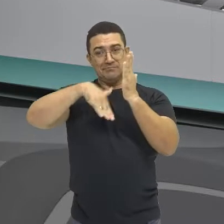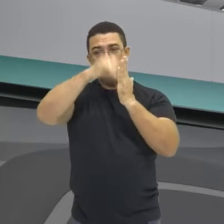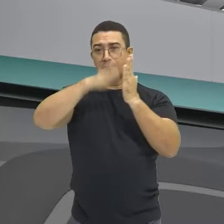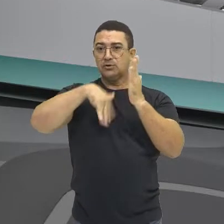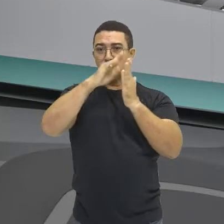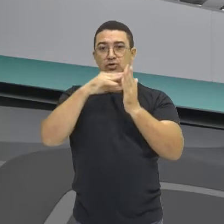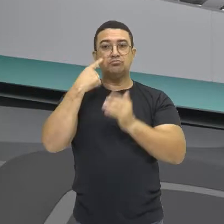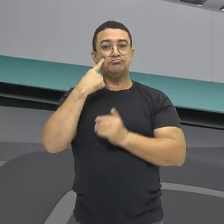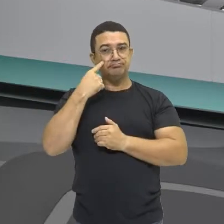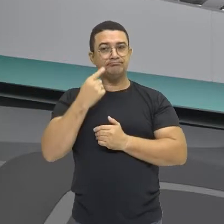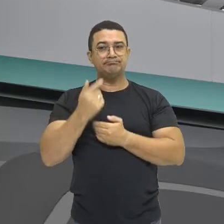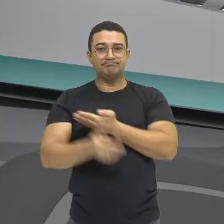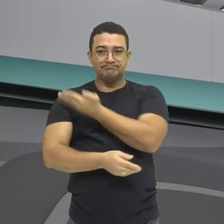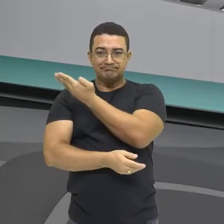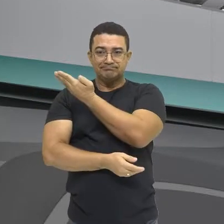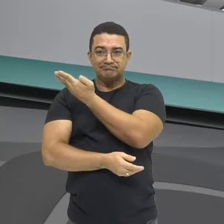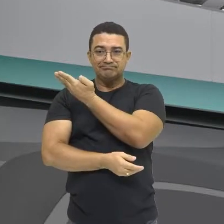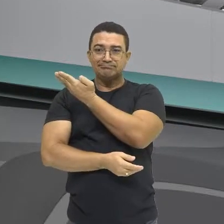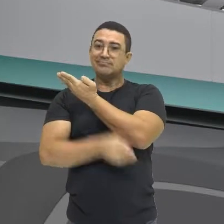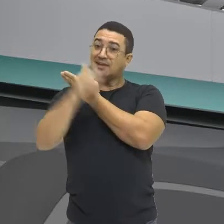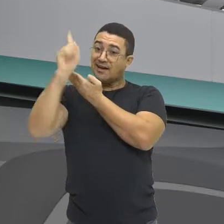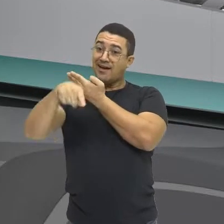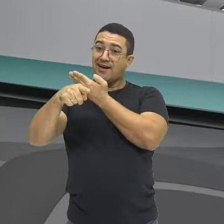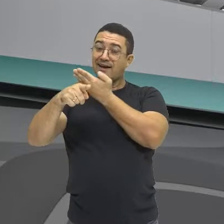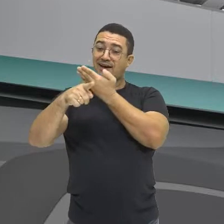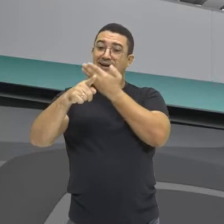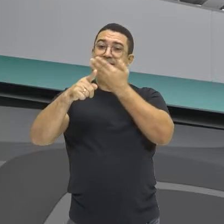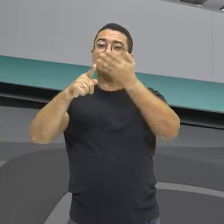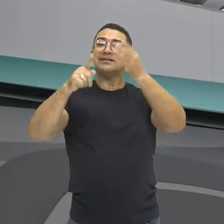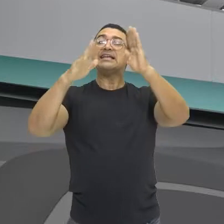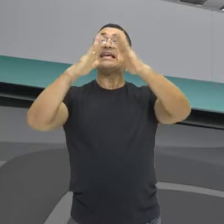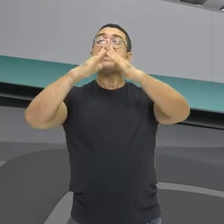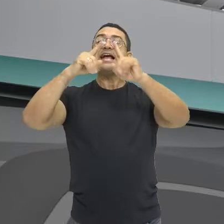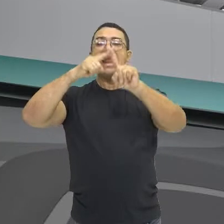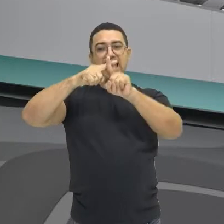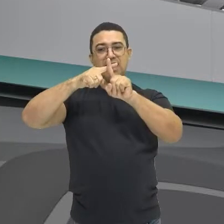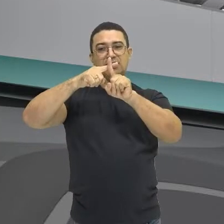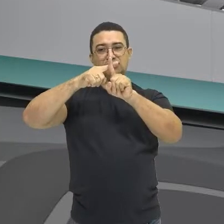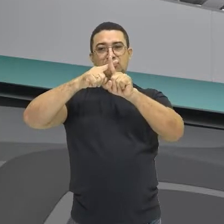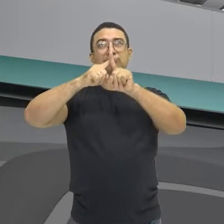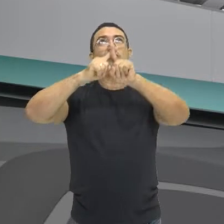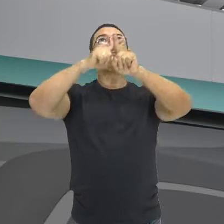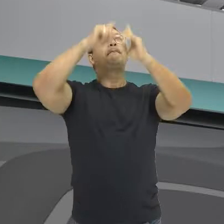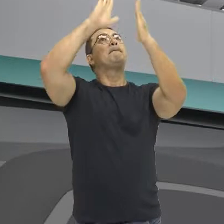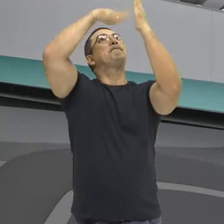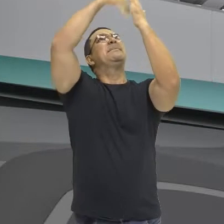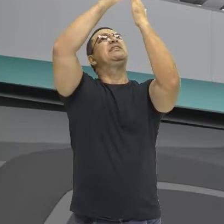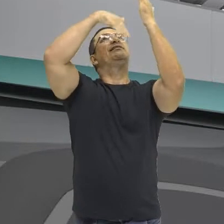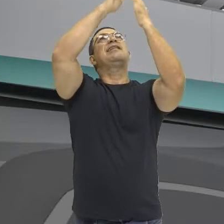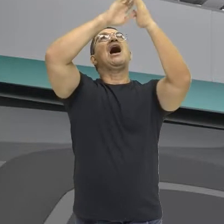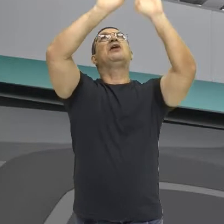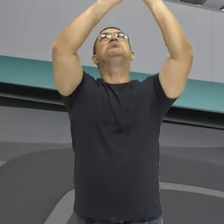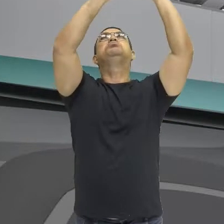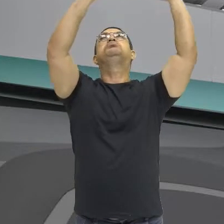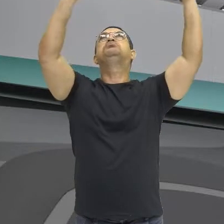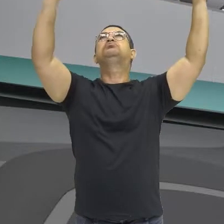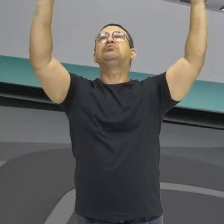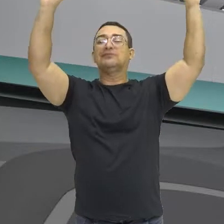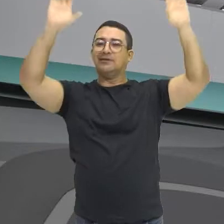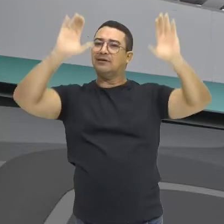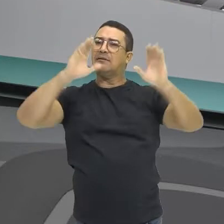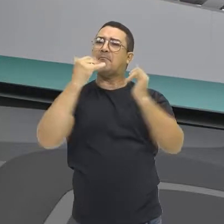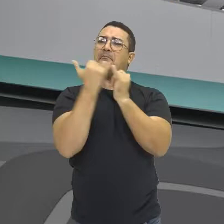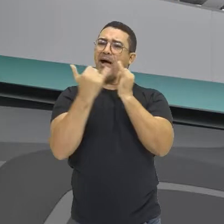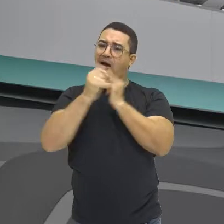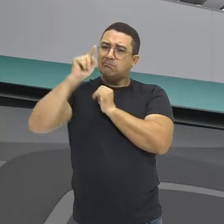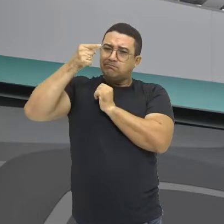o exemplo? É um teto de uma igreja que representa justamente essa pintura barroca. Traz essa profundidade, como se